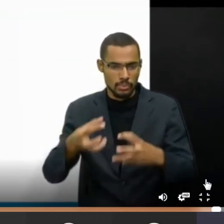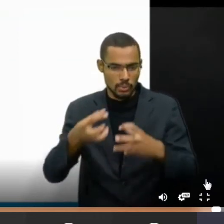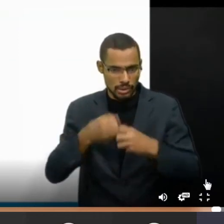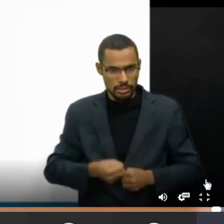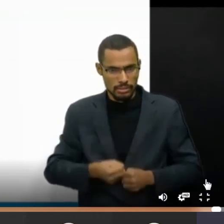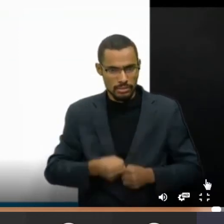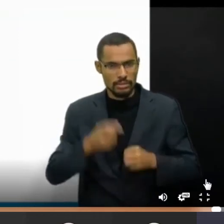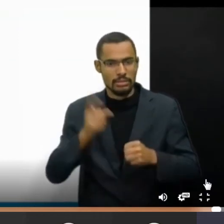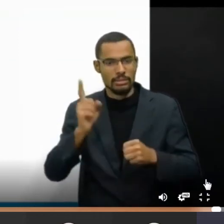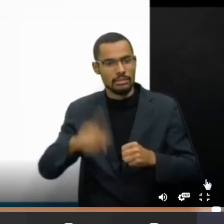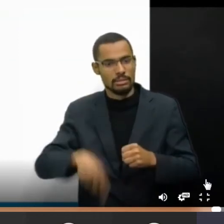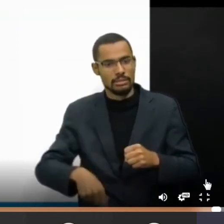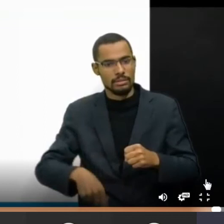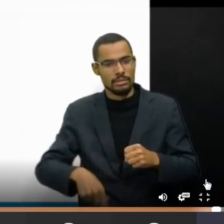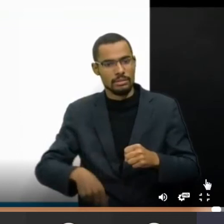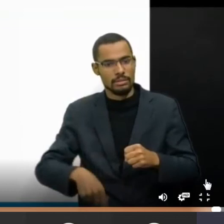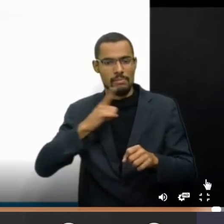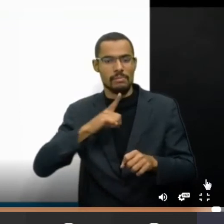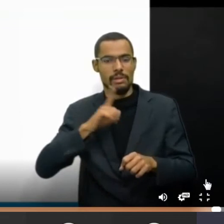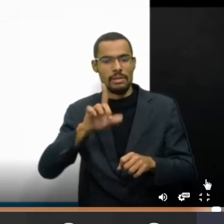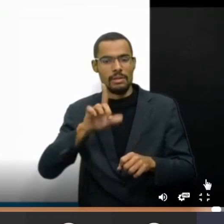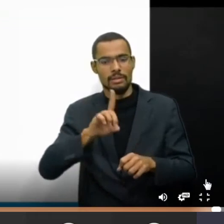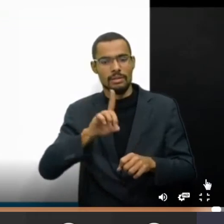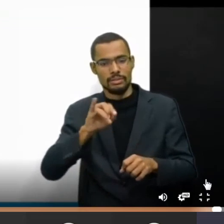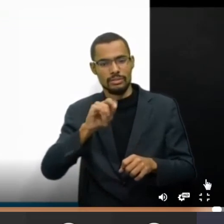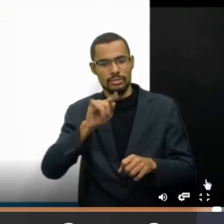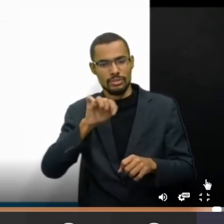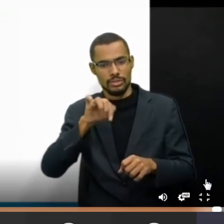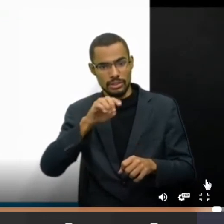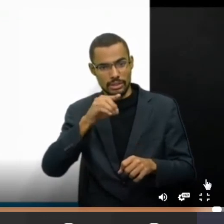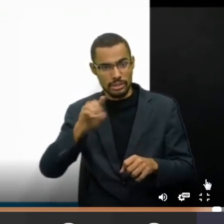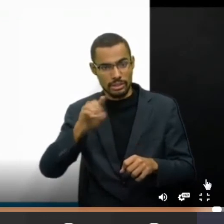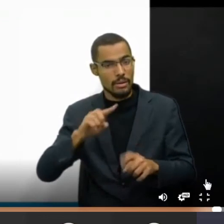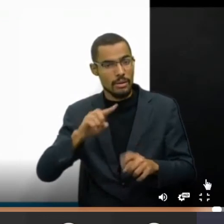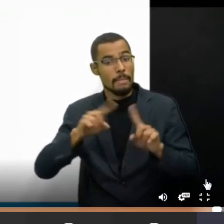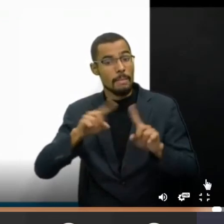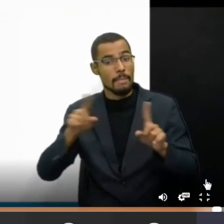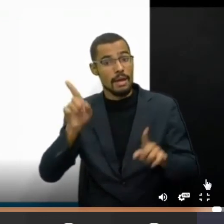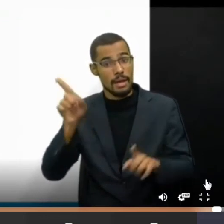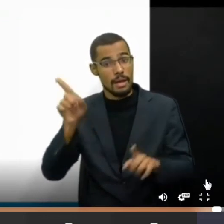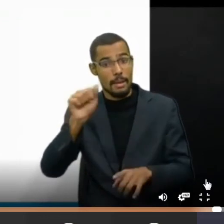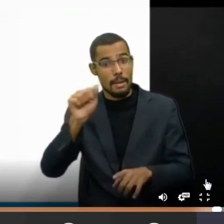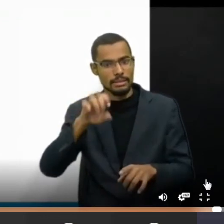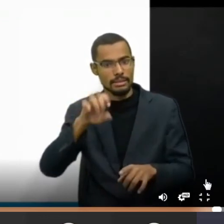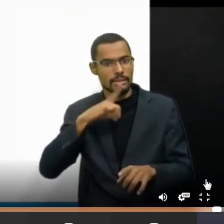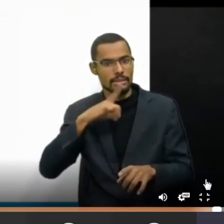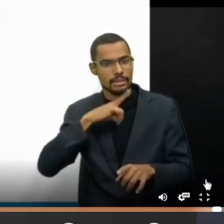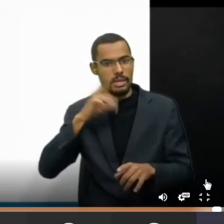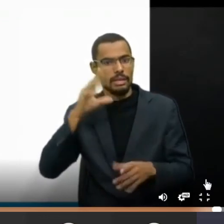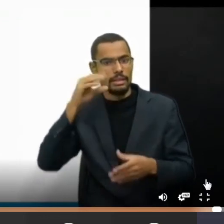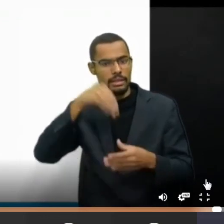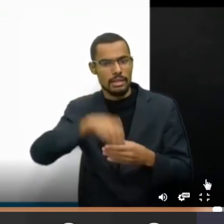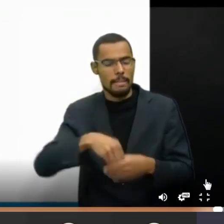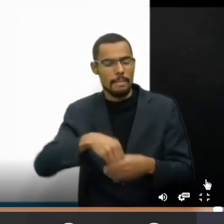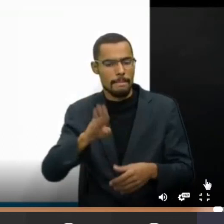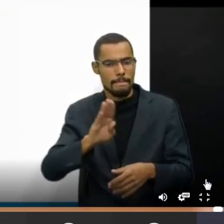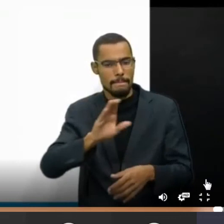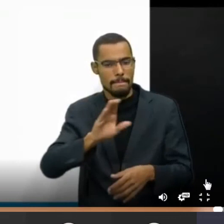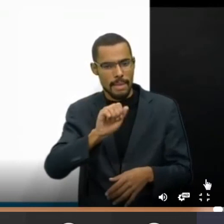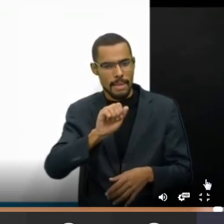absorção, né, do processo final da digestão. Mas aqui no apêndice nós temos bactérias